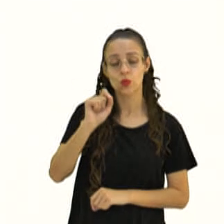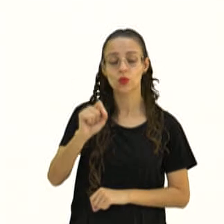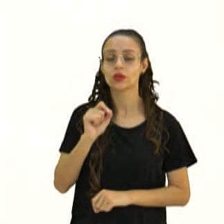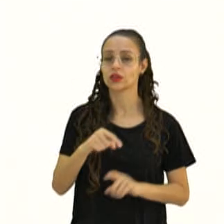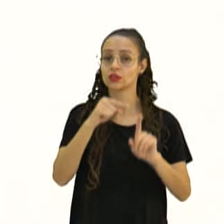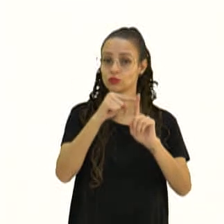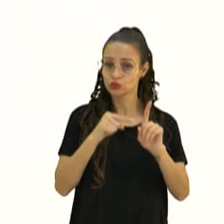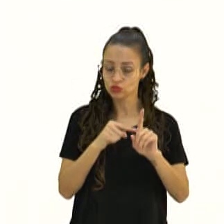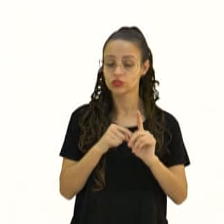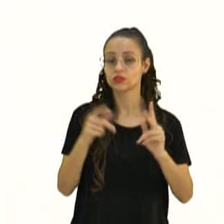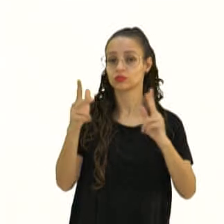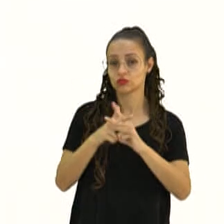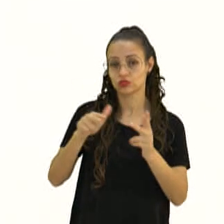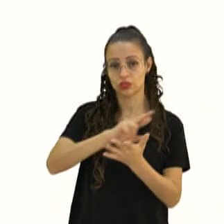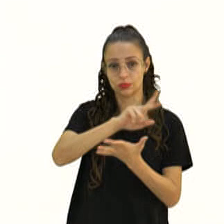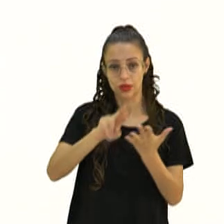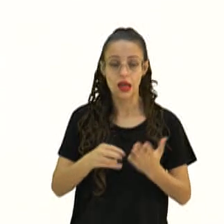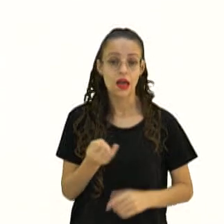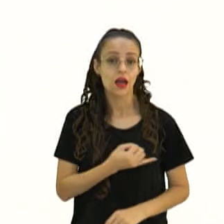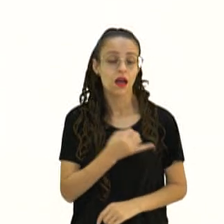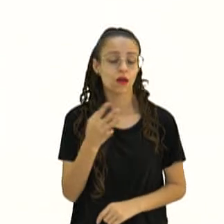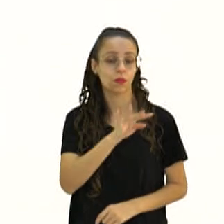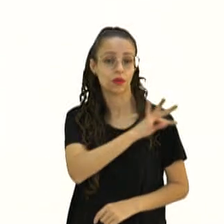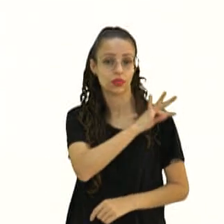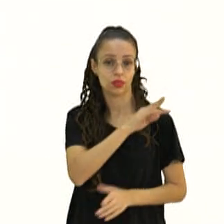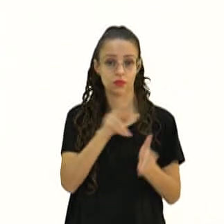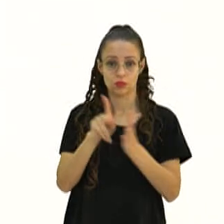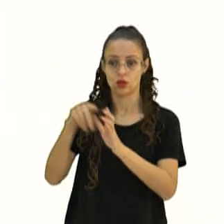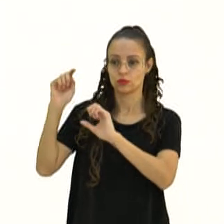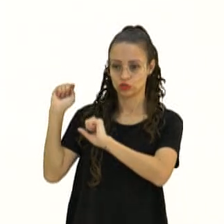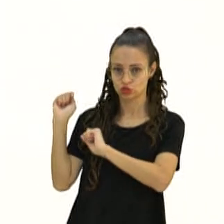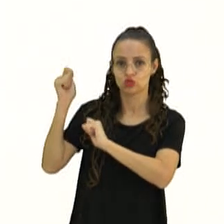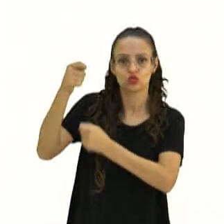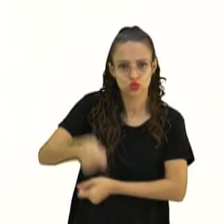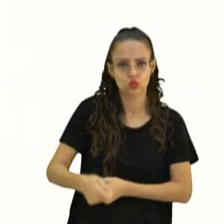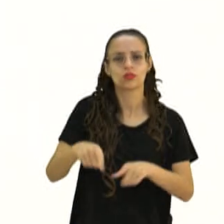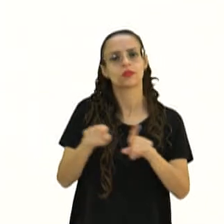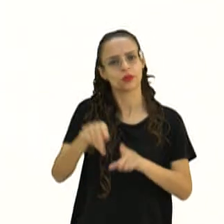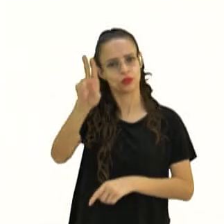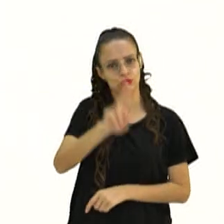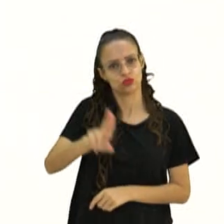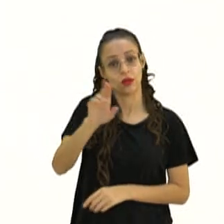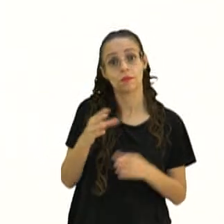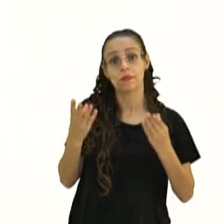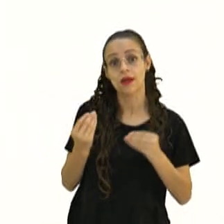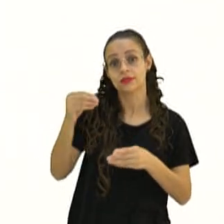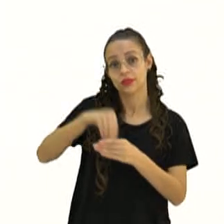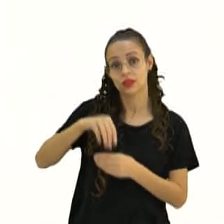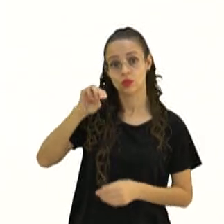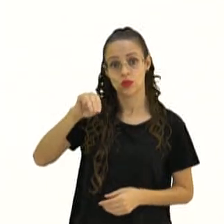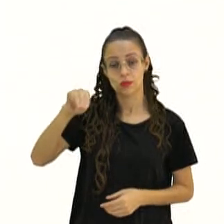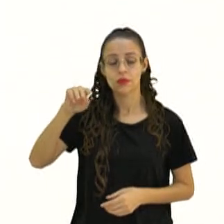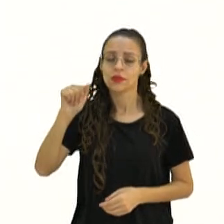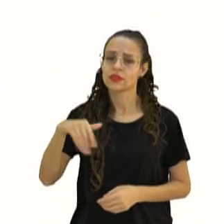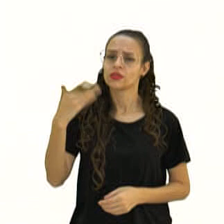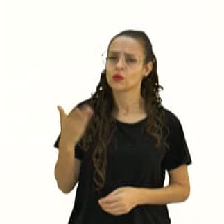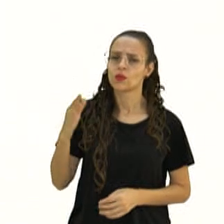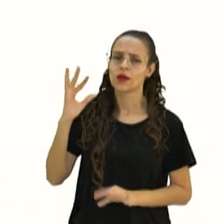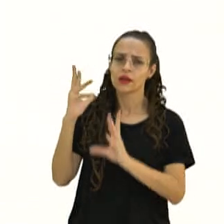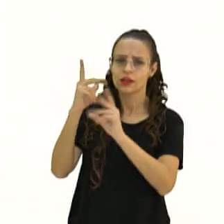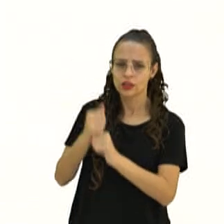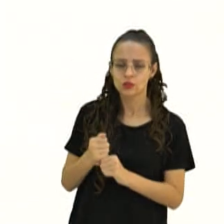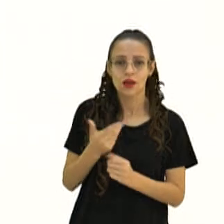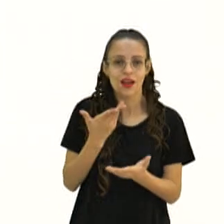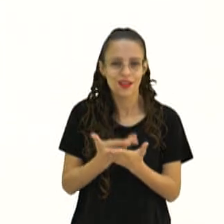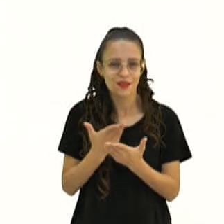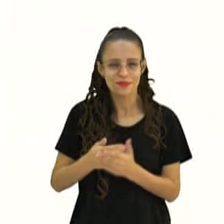modalidade, né, utilizada, algumas técnicas do judô são utilizadas bastante dentro do MMA, né? Então, retomando um pouquinho do conteúdo que nós vimos nas nossas aulas, foi